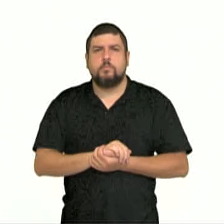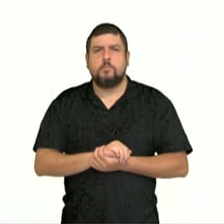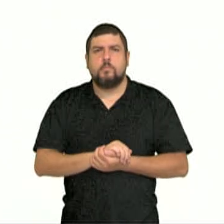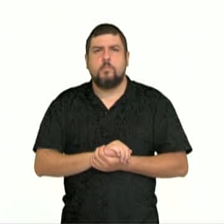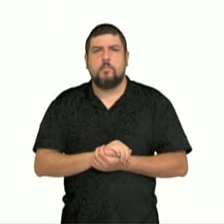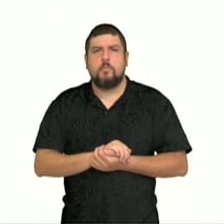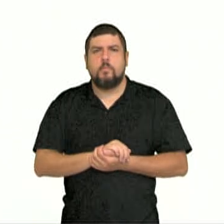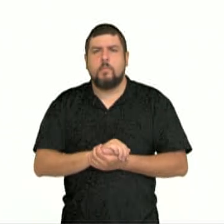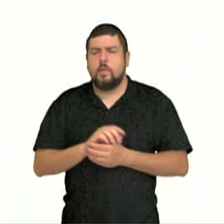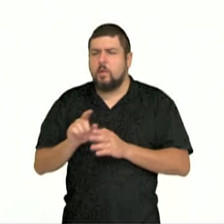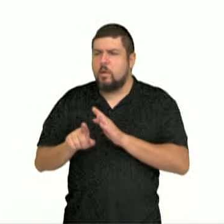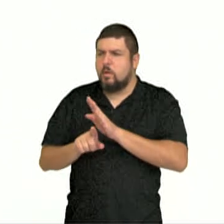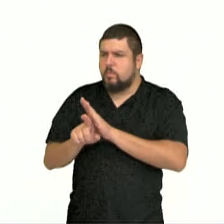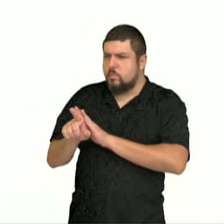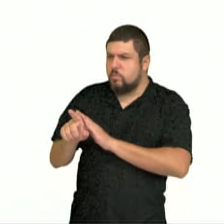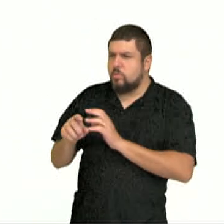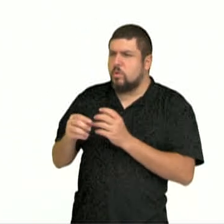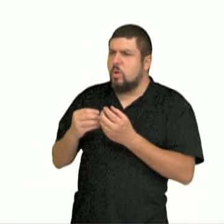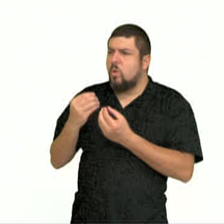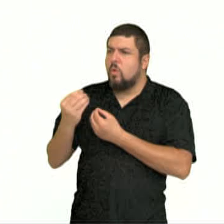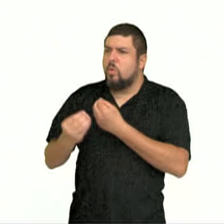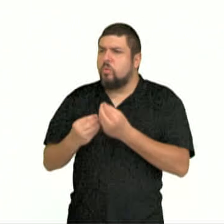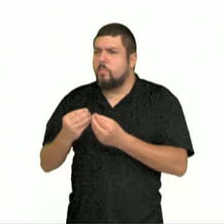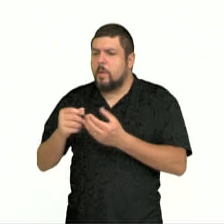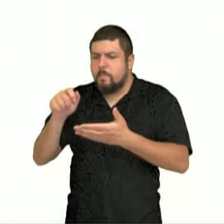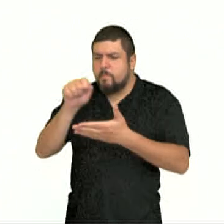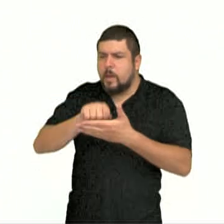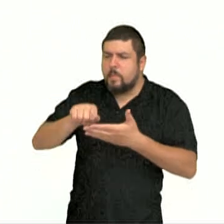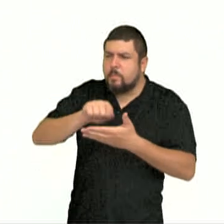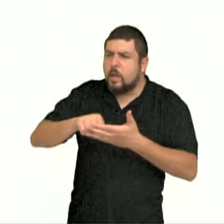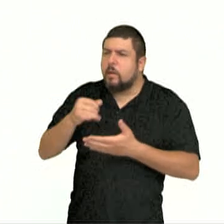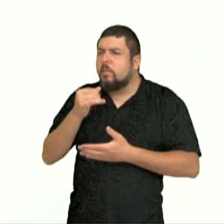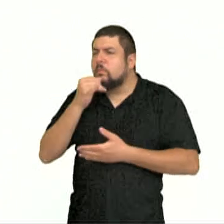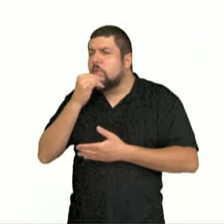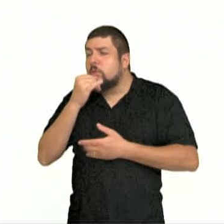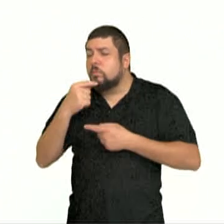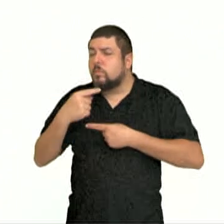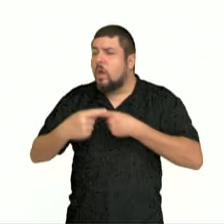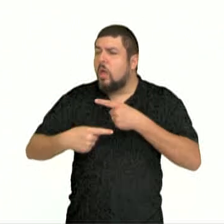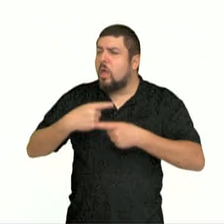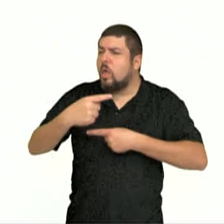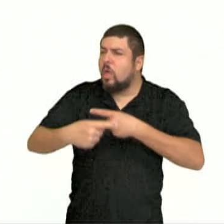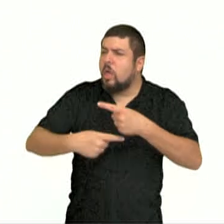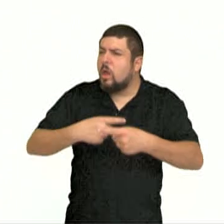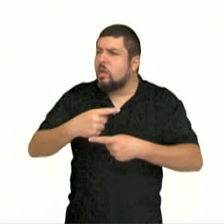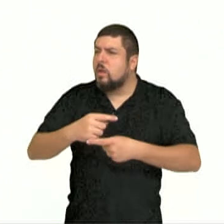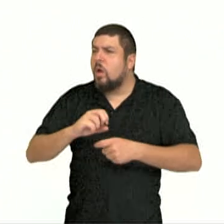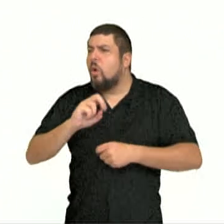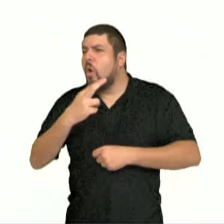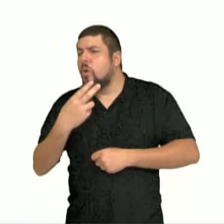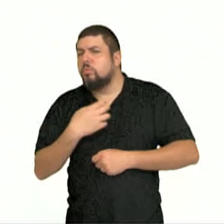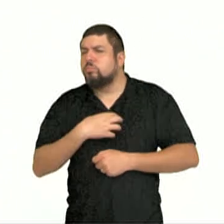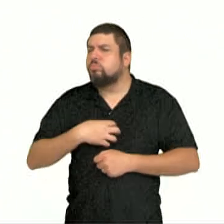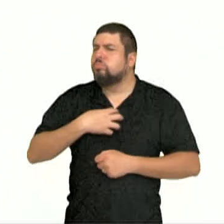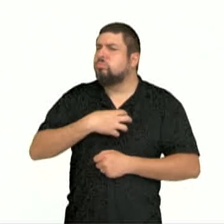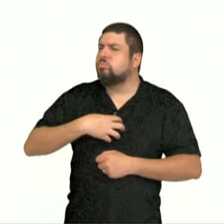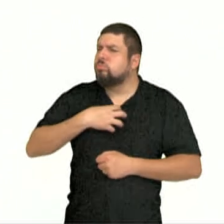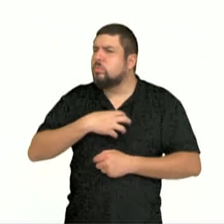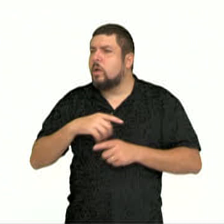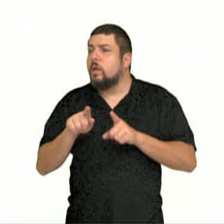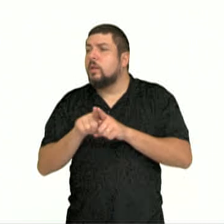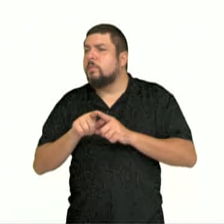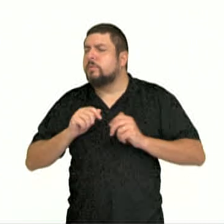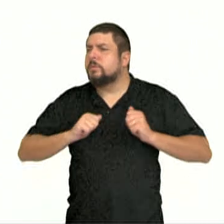Pergunta: como você lida com as travas da escrita, como a procrastinação, o medo de não corresponder às expectativas e a